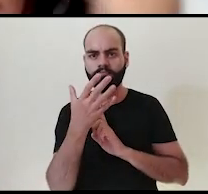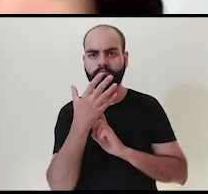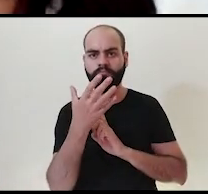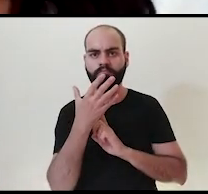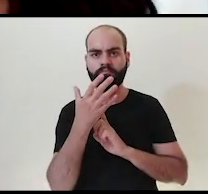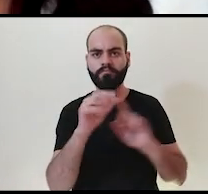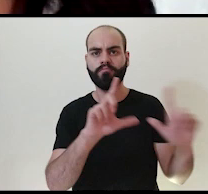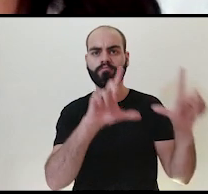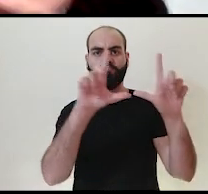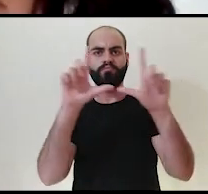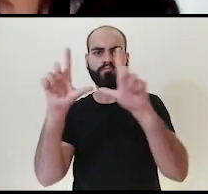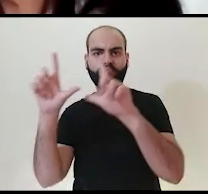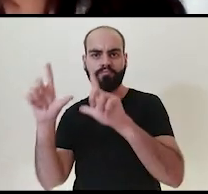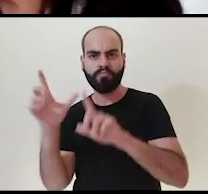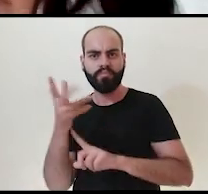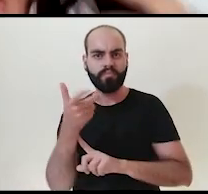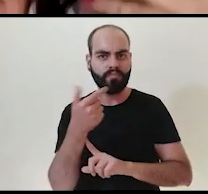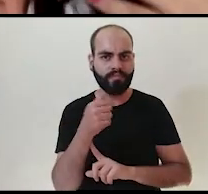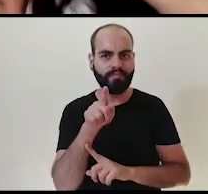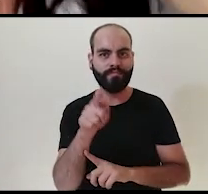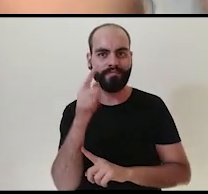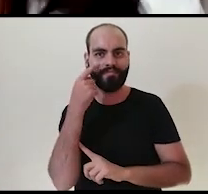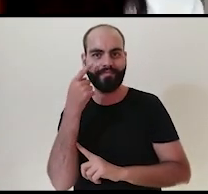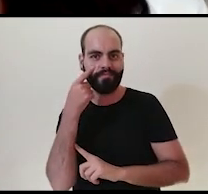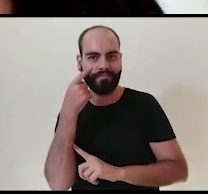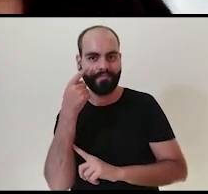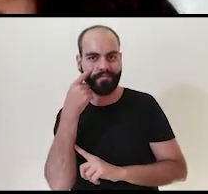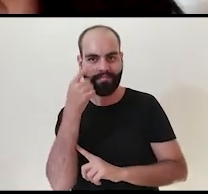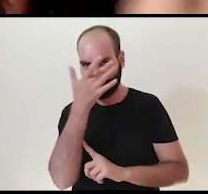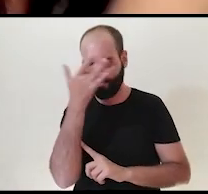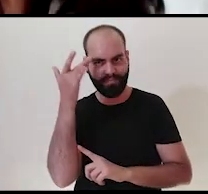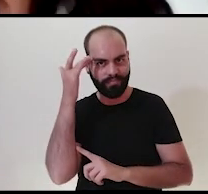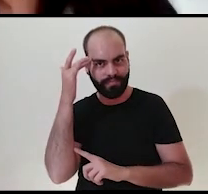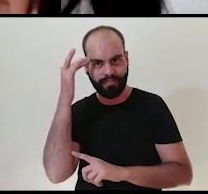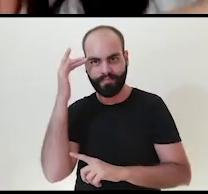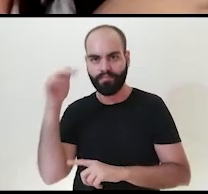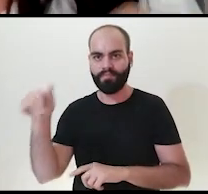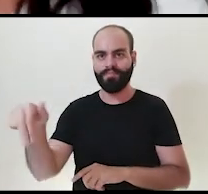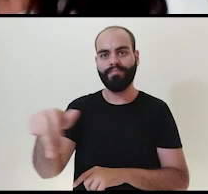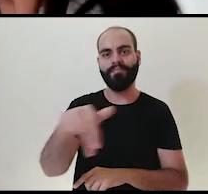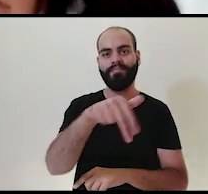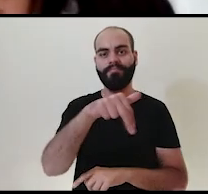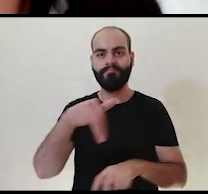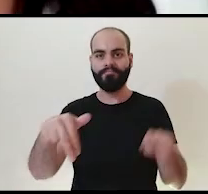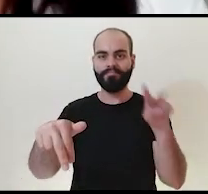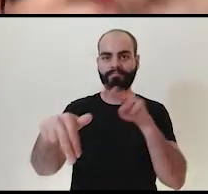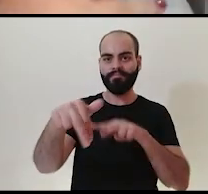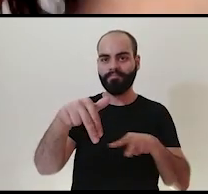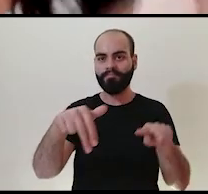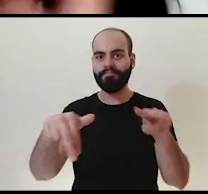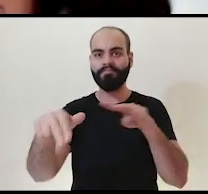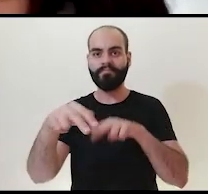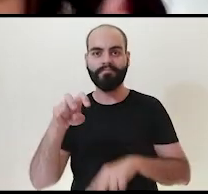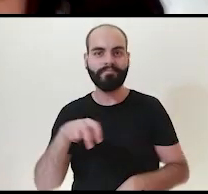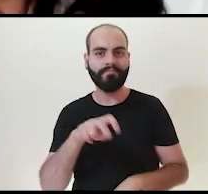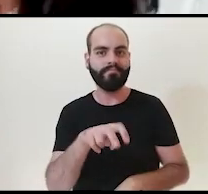uma exposição de arte que você vai assistir, é uma pessoa caminhando na rua, um trabalhador, uma paisagem, um